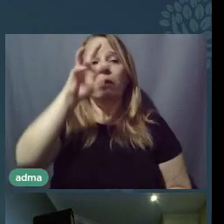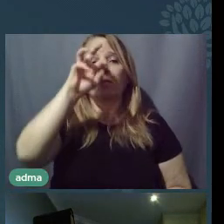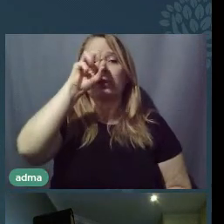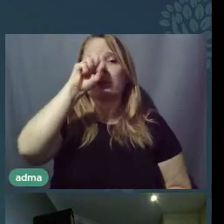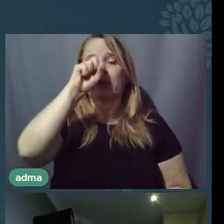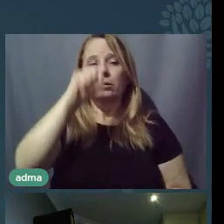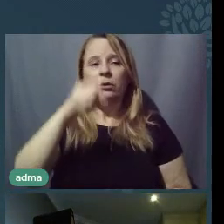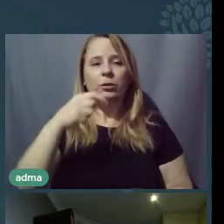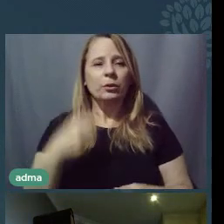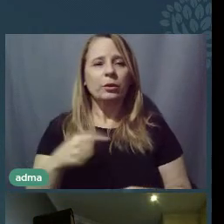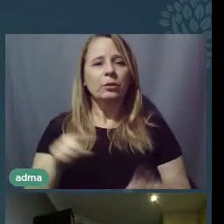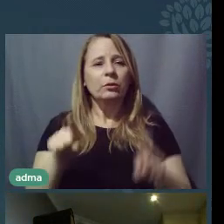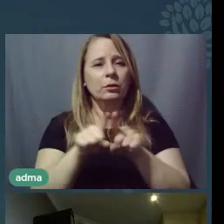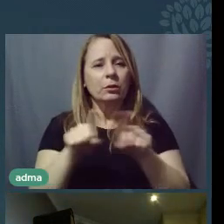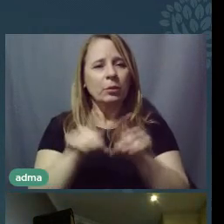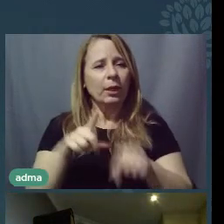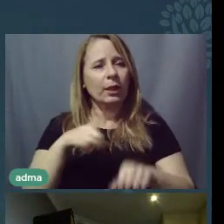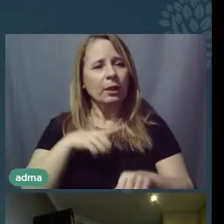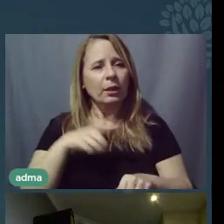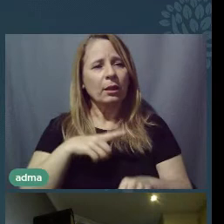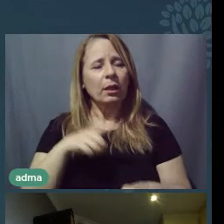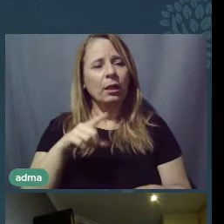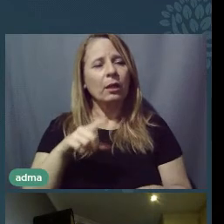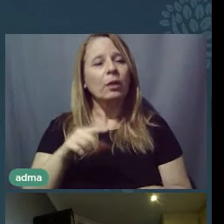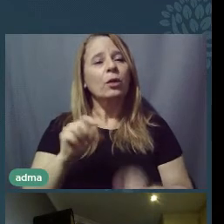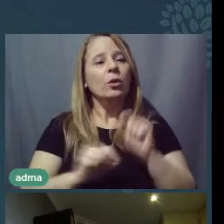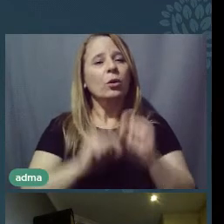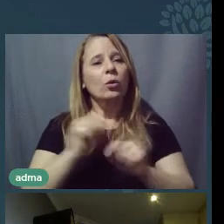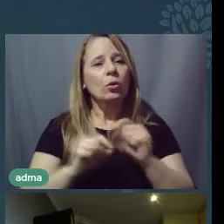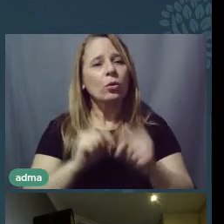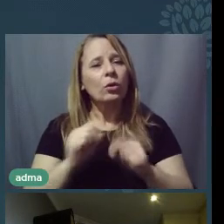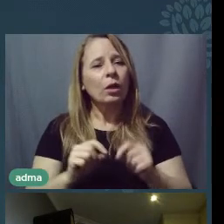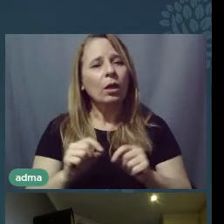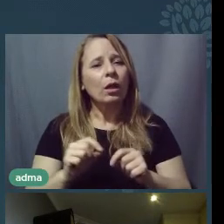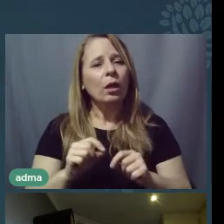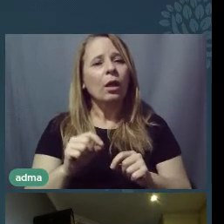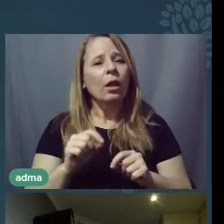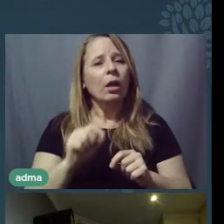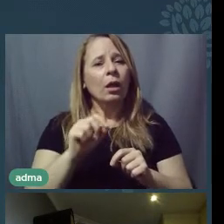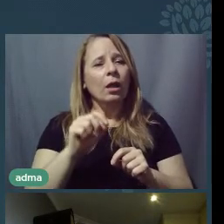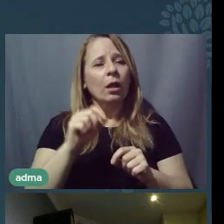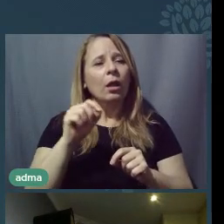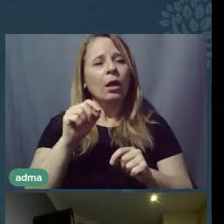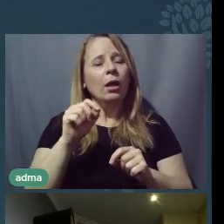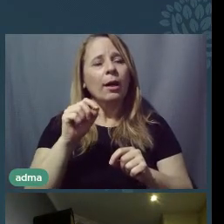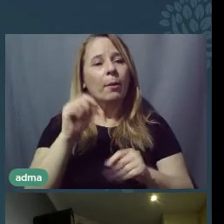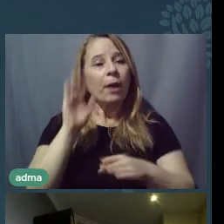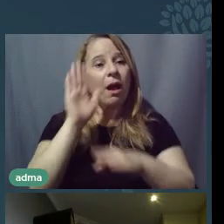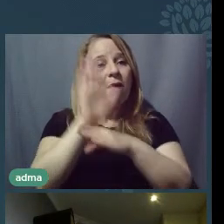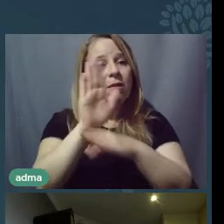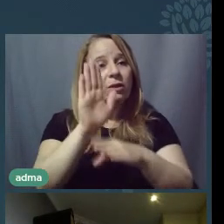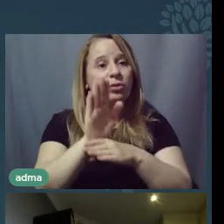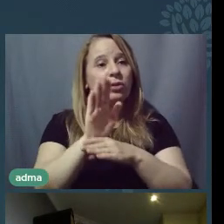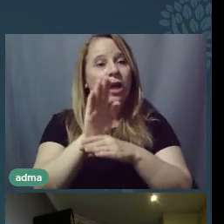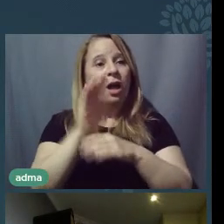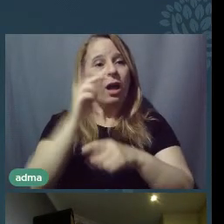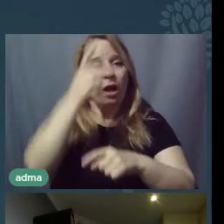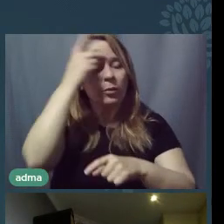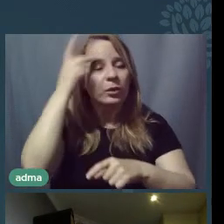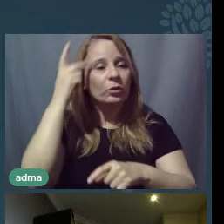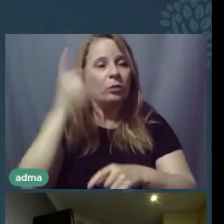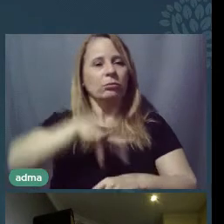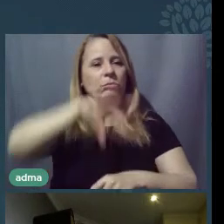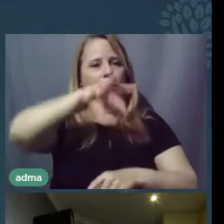invasiva e a cânula nasal de alto fluxo, que vem surgindo aí como uma alternativa de reduzir esse trabalho muscular